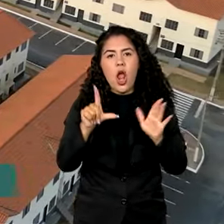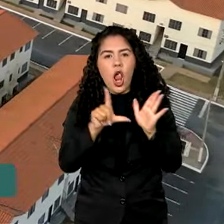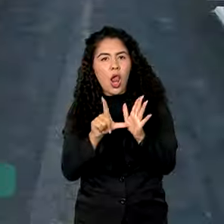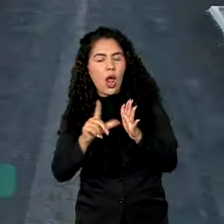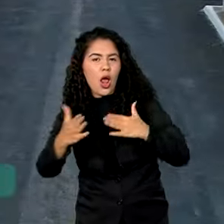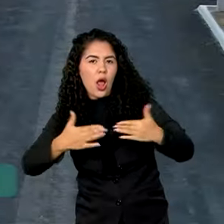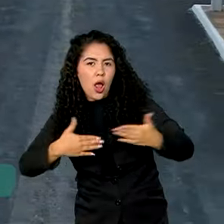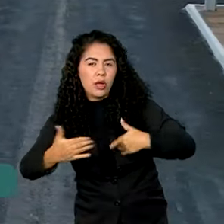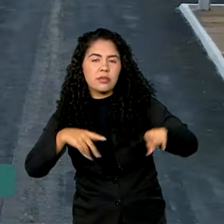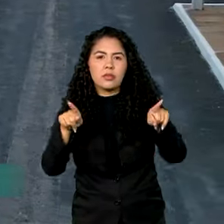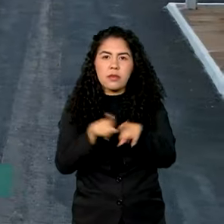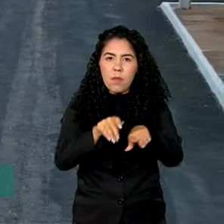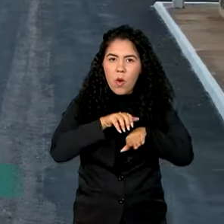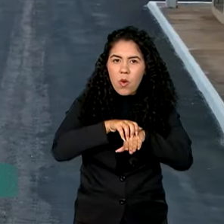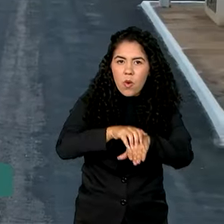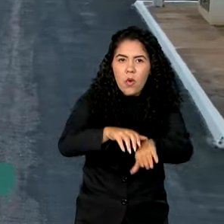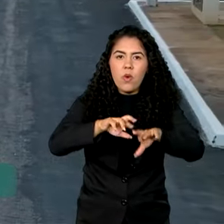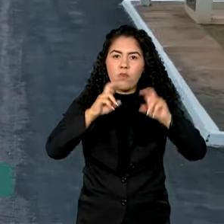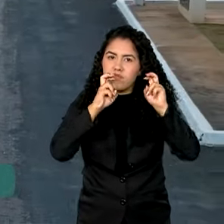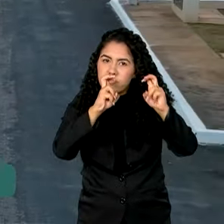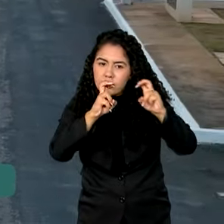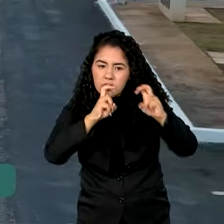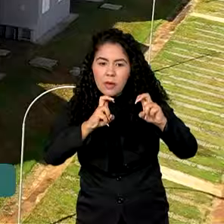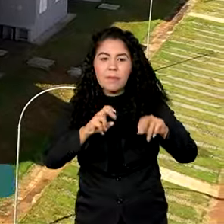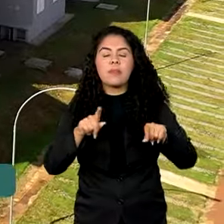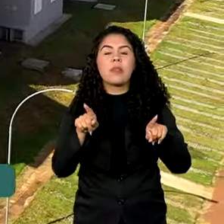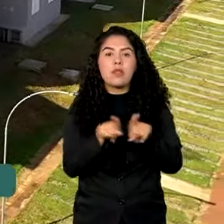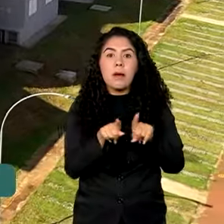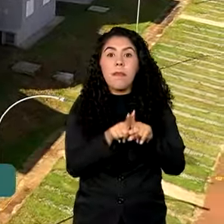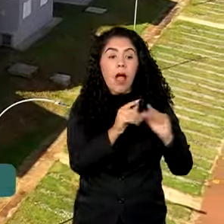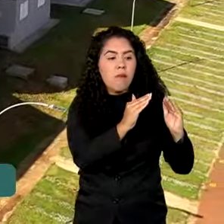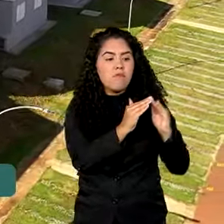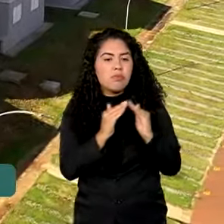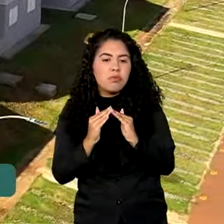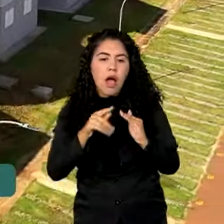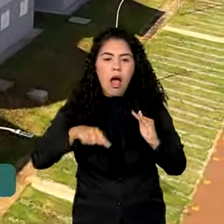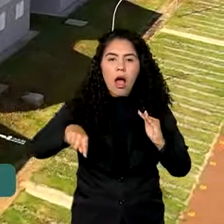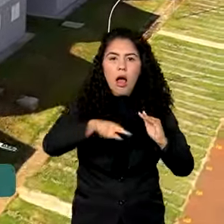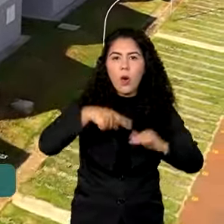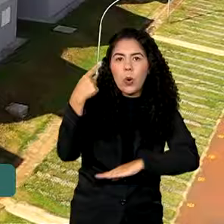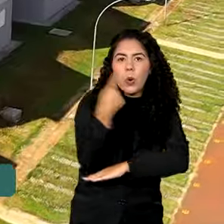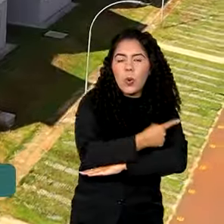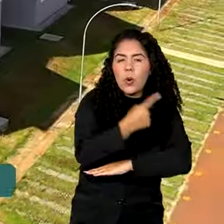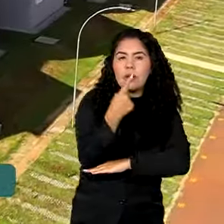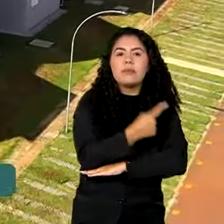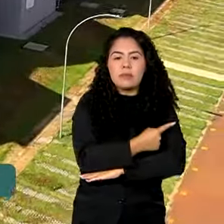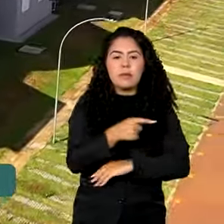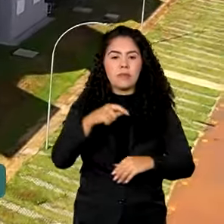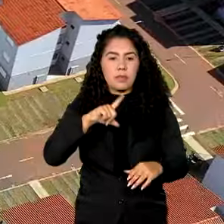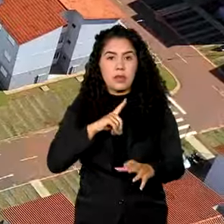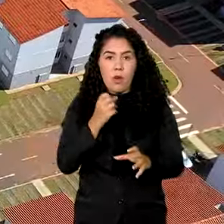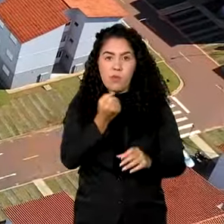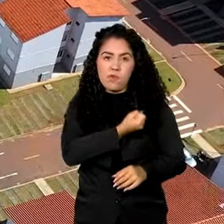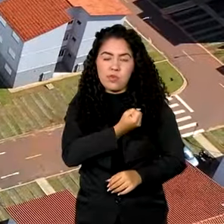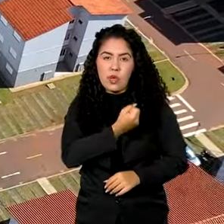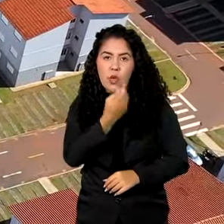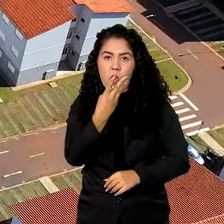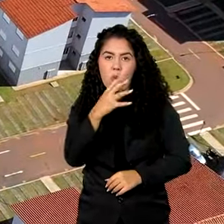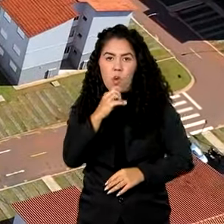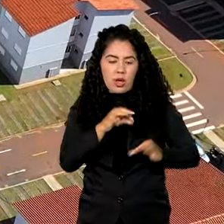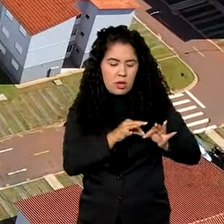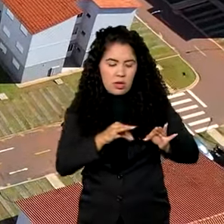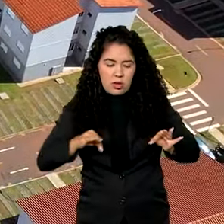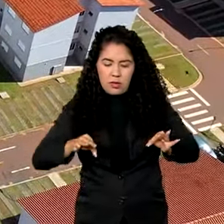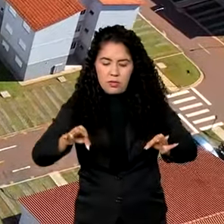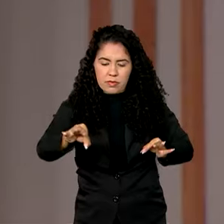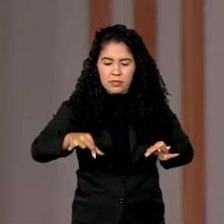de acordo com a portaria do Ministério das Cidades, as unidades habitacionais devem ter, no mínimo, 40 metros quadrados de